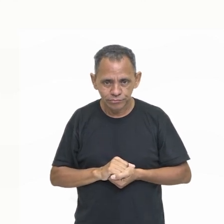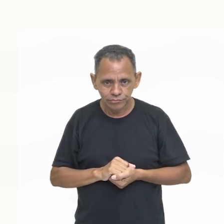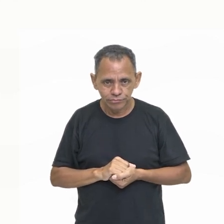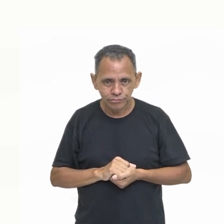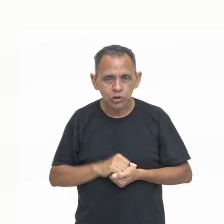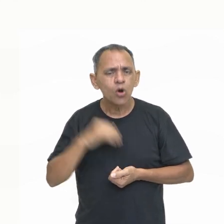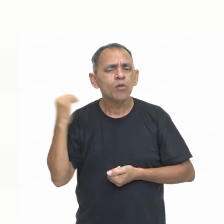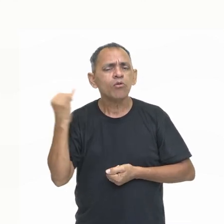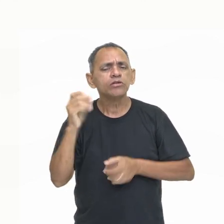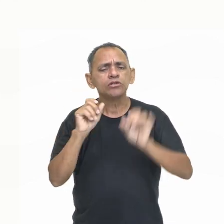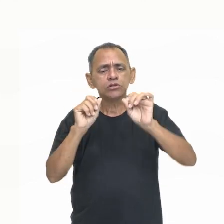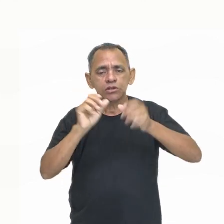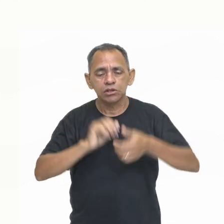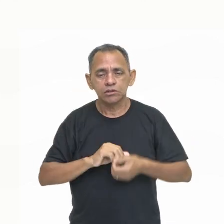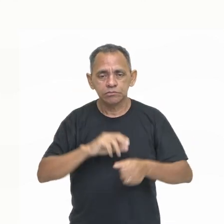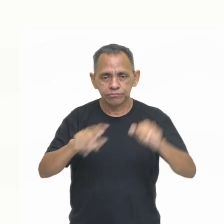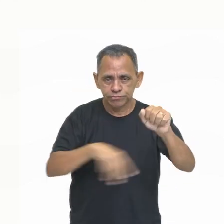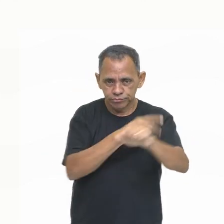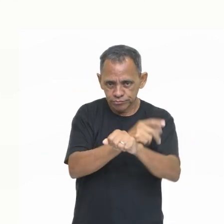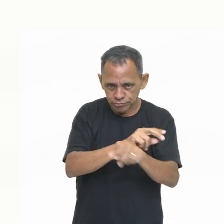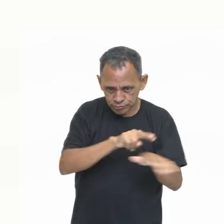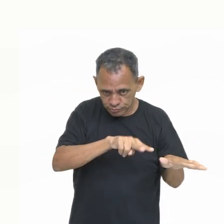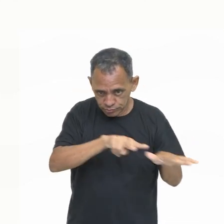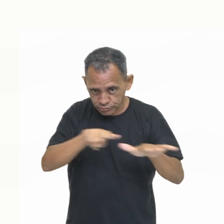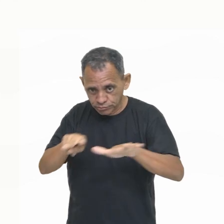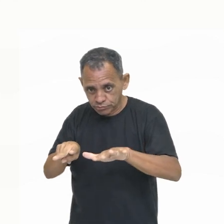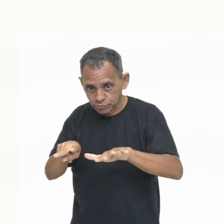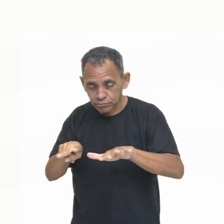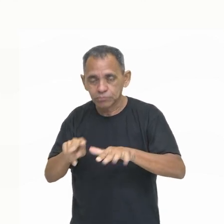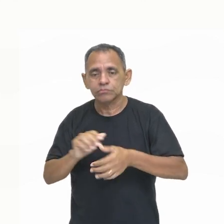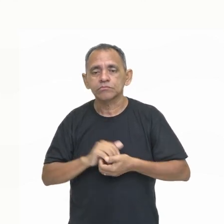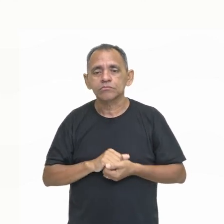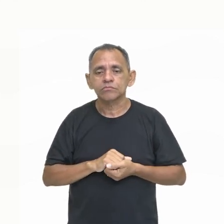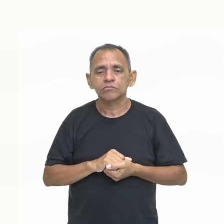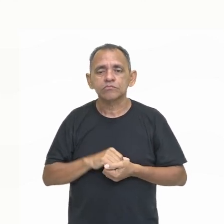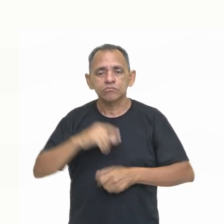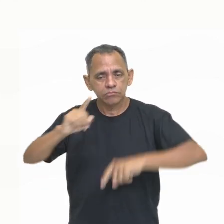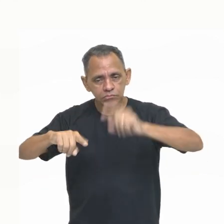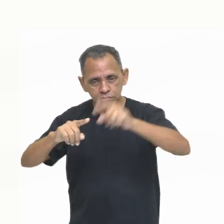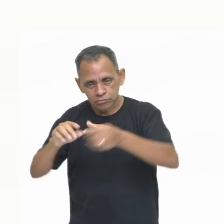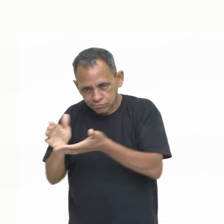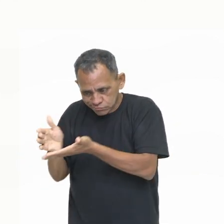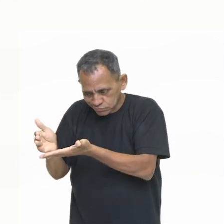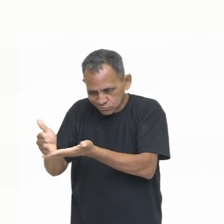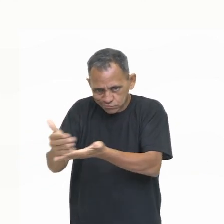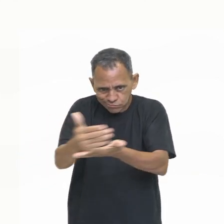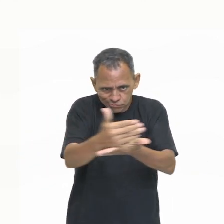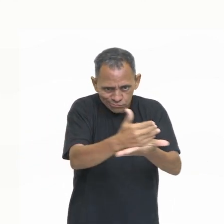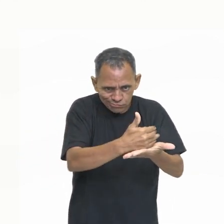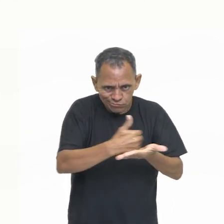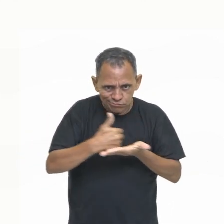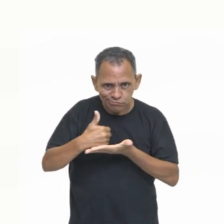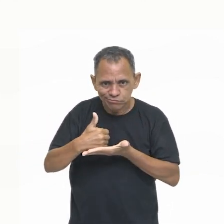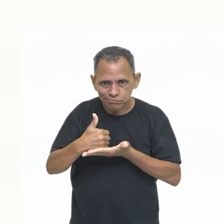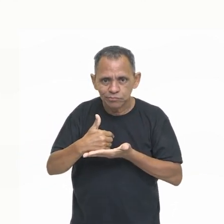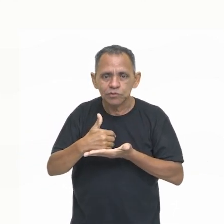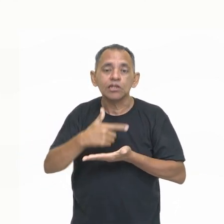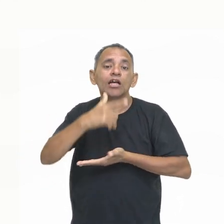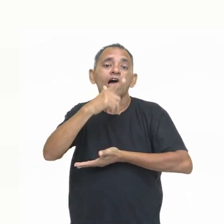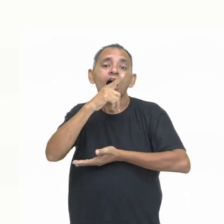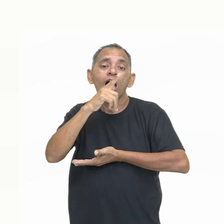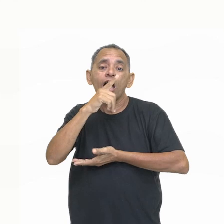importante é que após uma semana, aquilo que foi coletado, né, a água depois